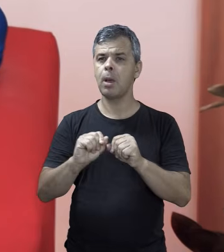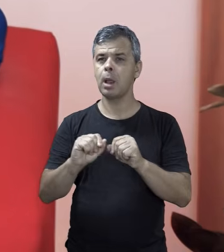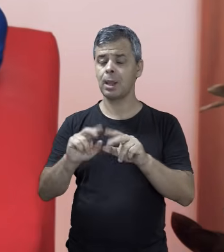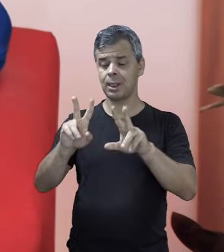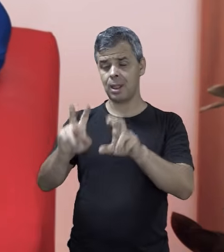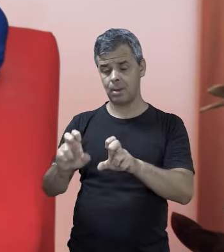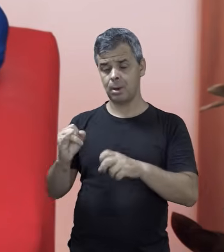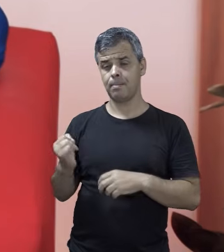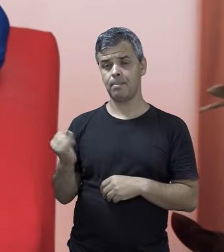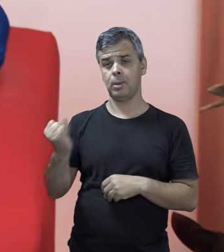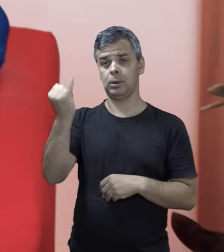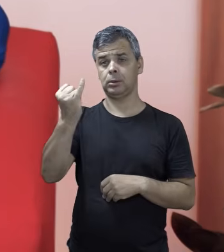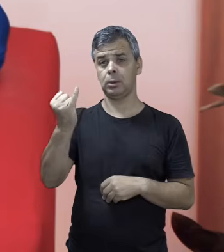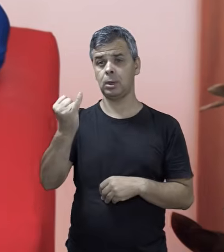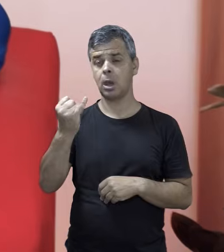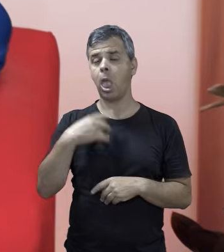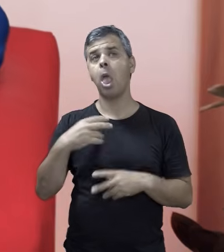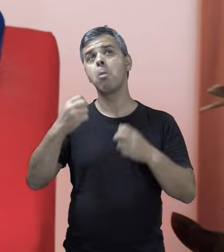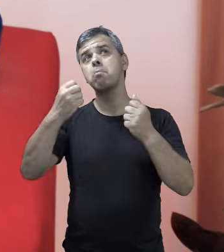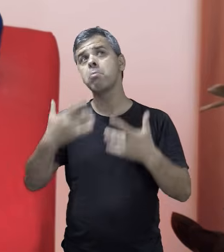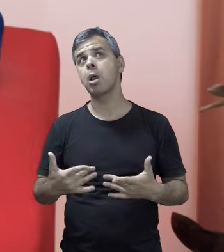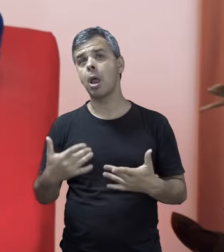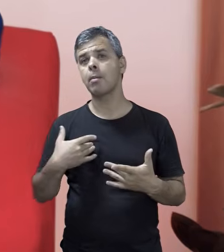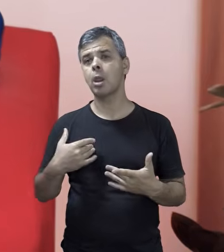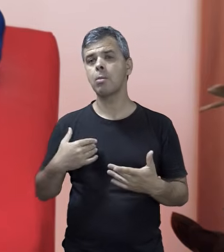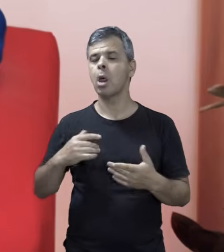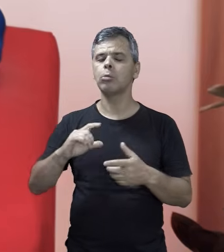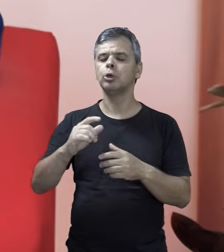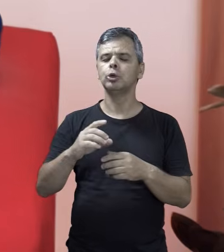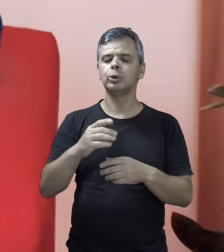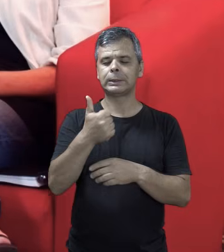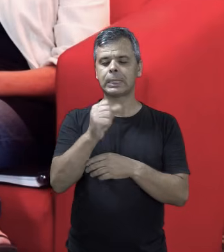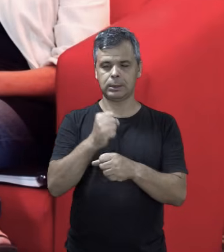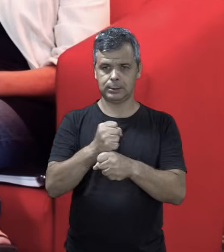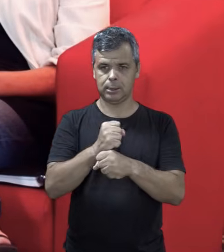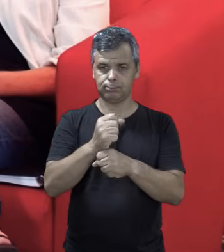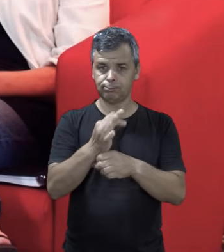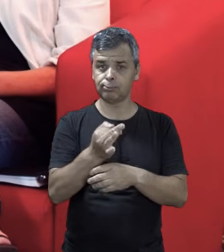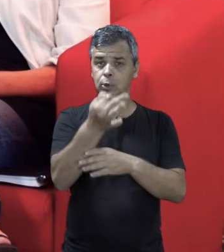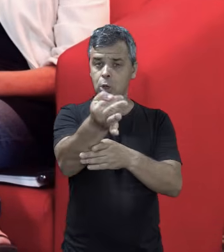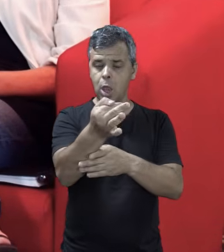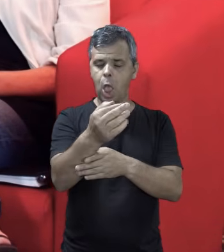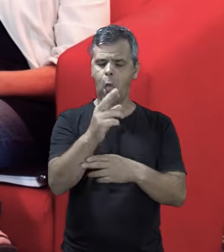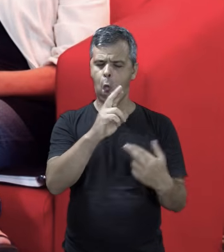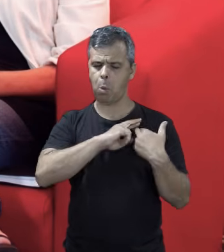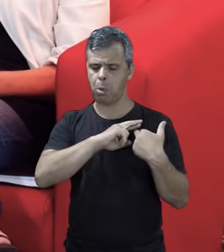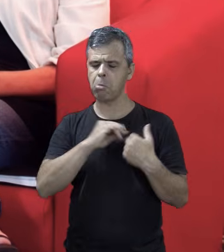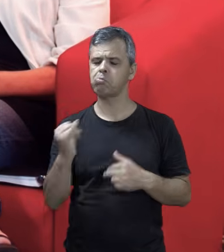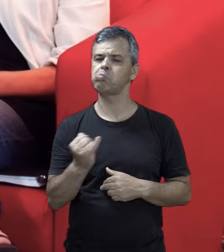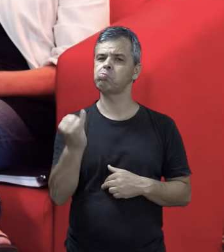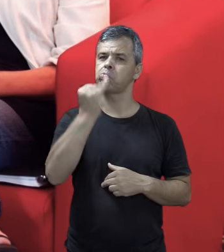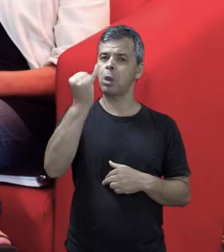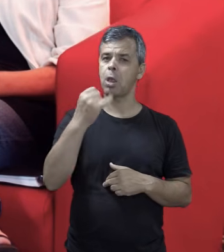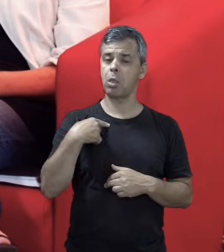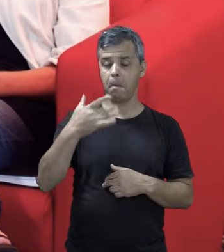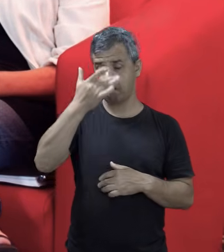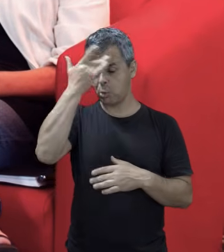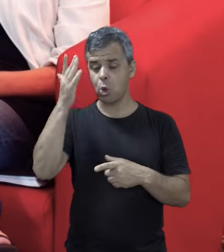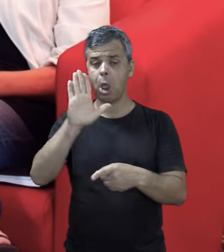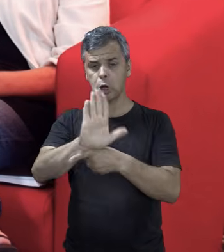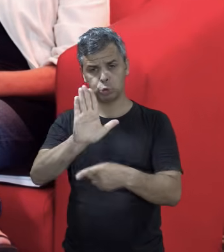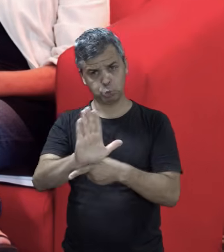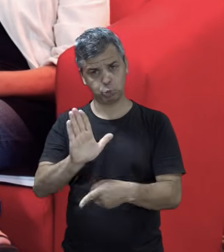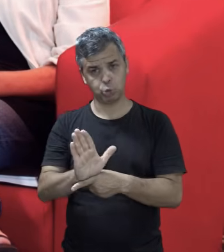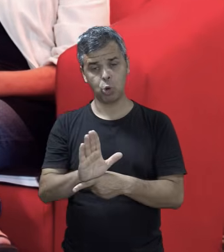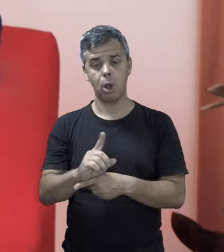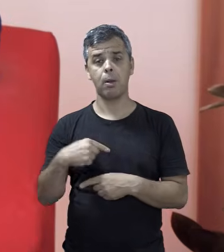pautas e temas que eu diria para a próxima década, né? Então, isso é uma responsabilidade muito grande, muita gente já contribuiu.